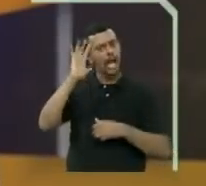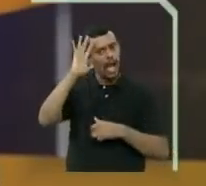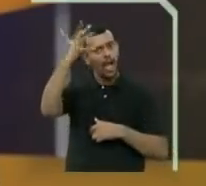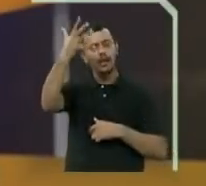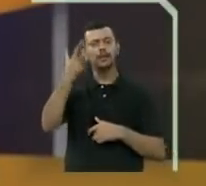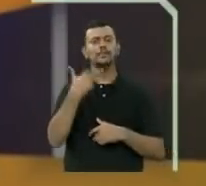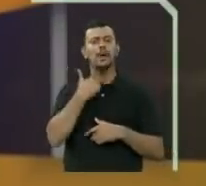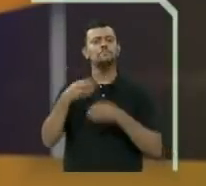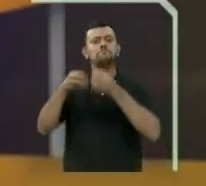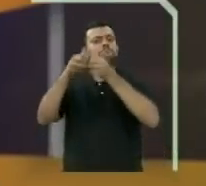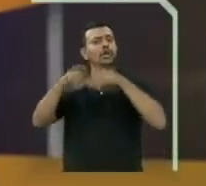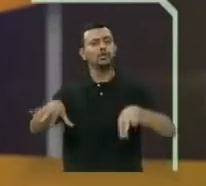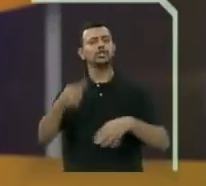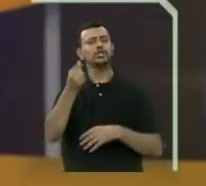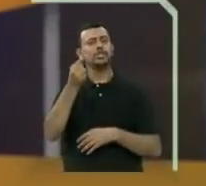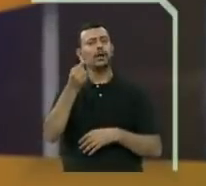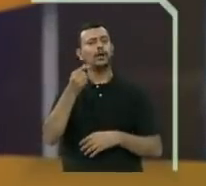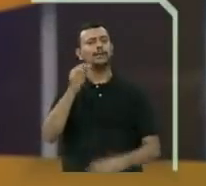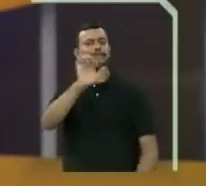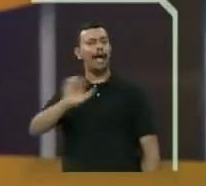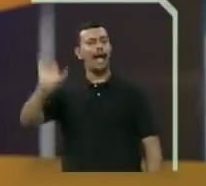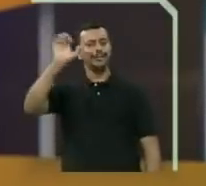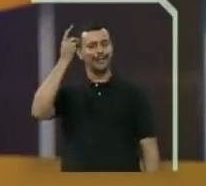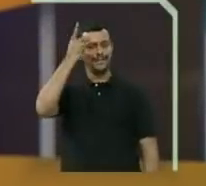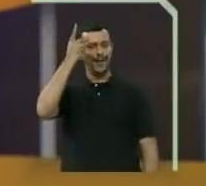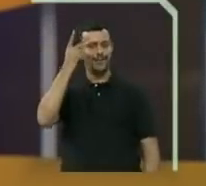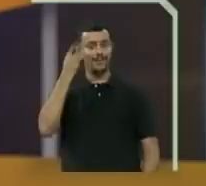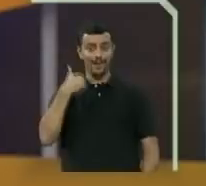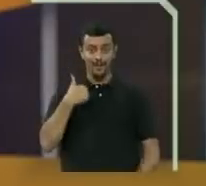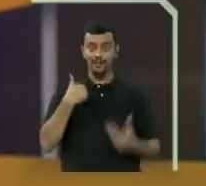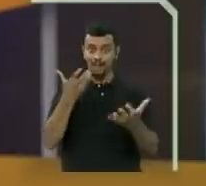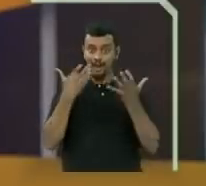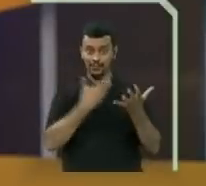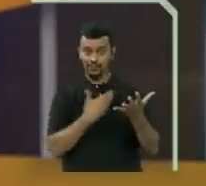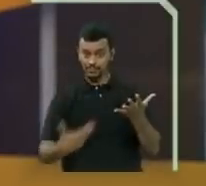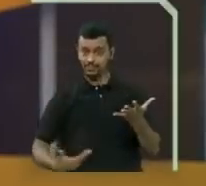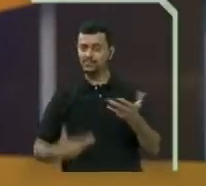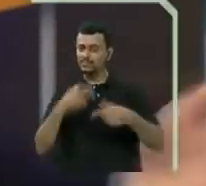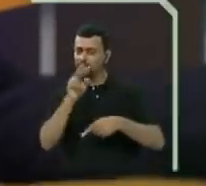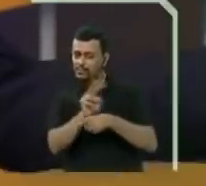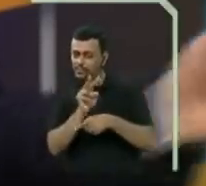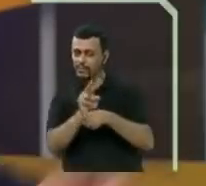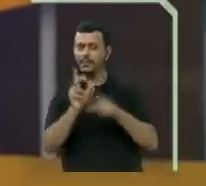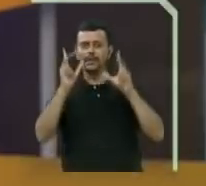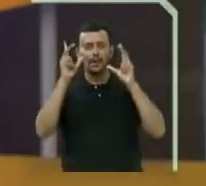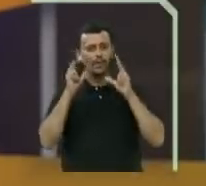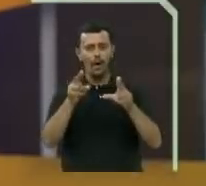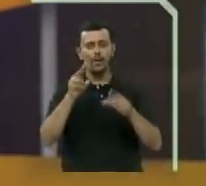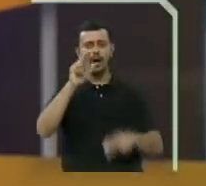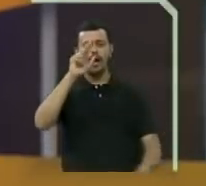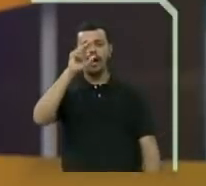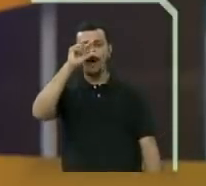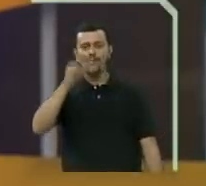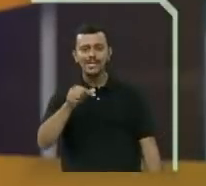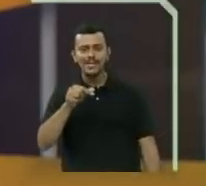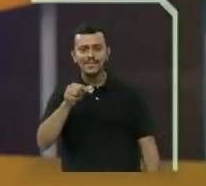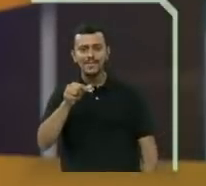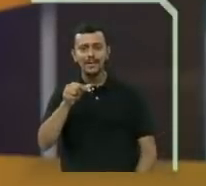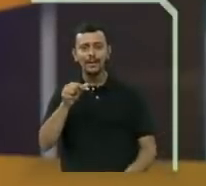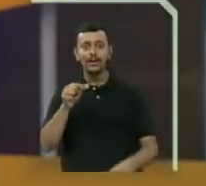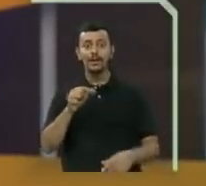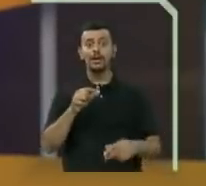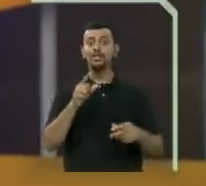Estado. O que eu quero como governador é fazer uma gestão fiscal, como fez Geraldo Alckmin, que entregou o Estado no azul para você, para que você